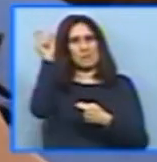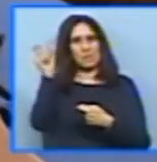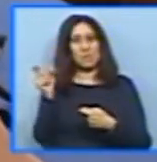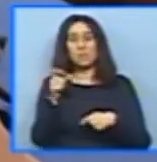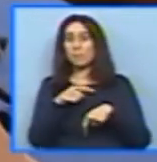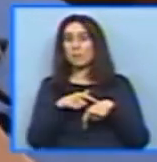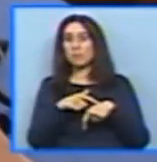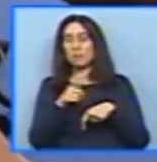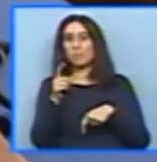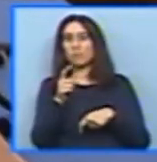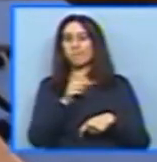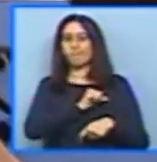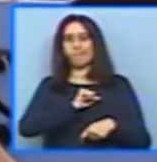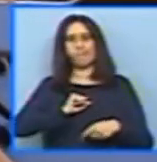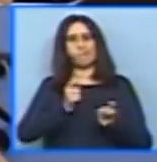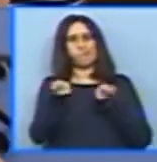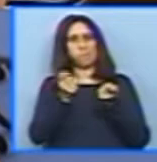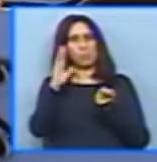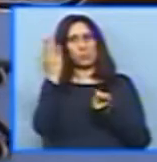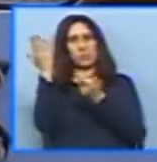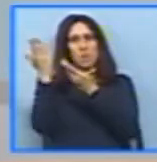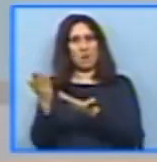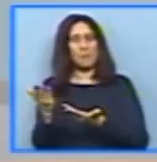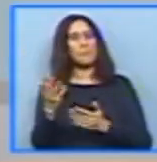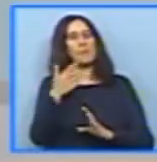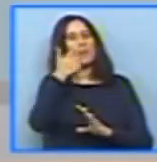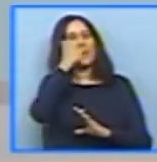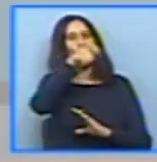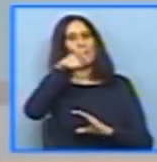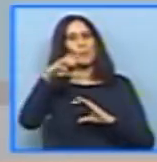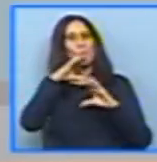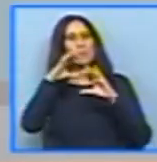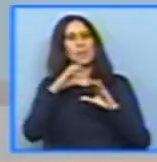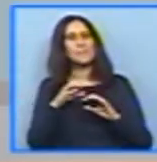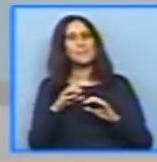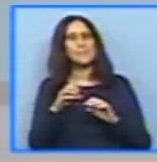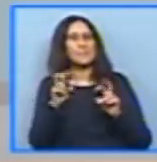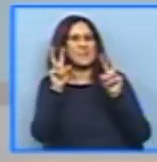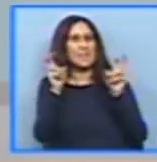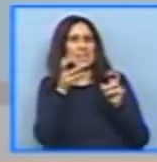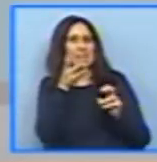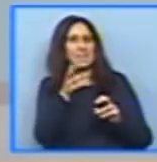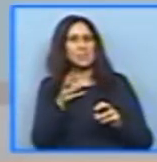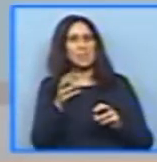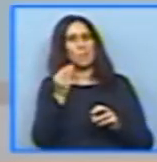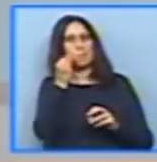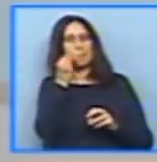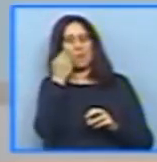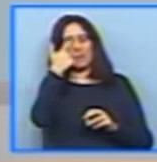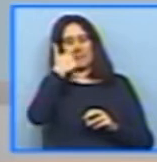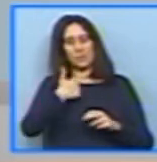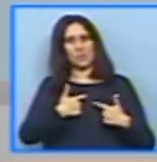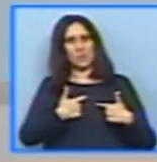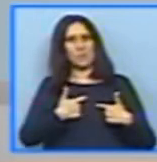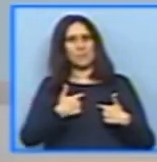do tempo, e por isso está nele, e comunica-se aos homens aquilo que nós dizemos a persona, as